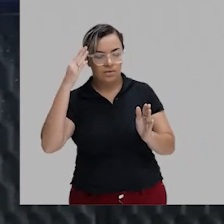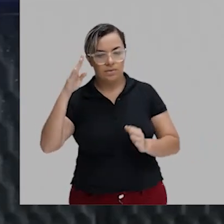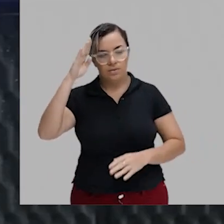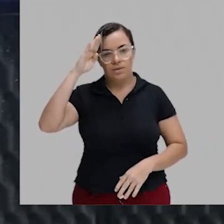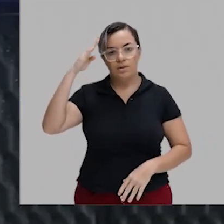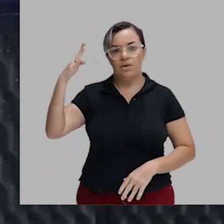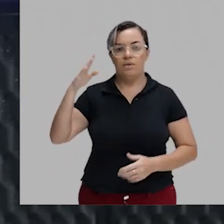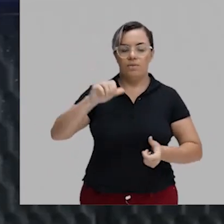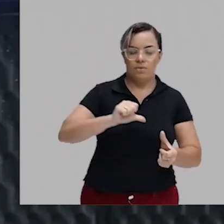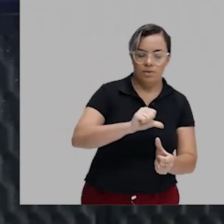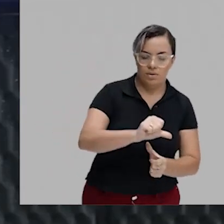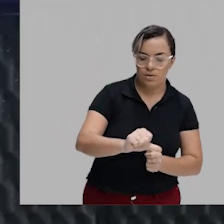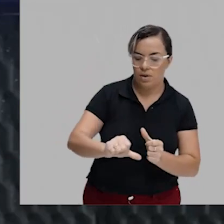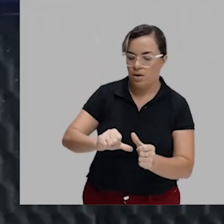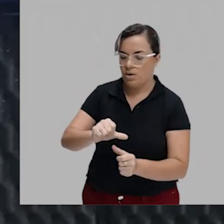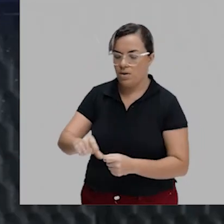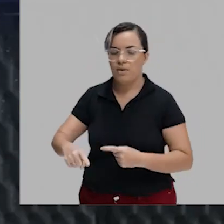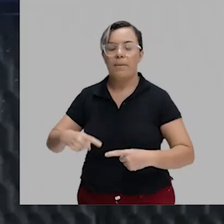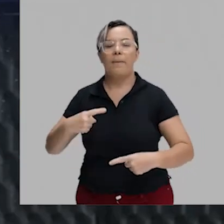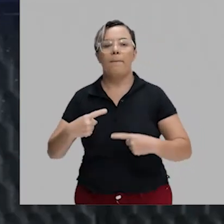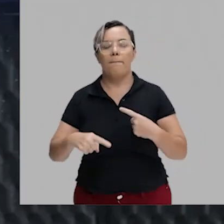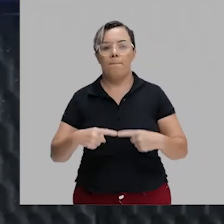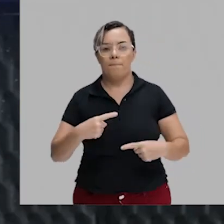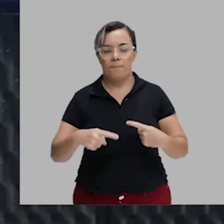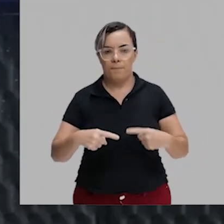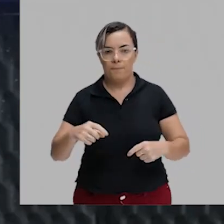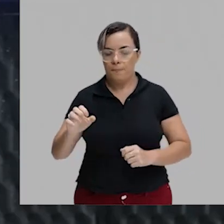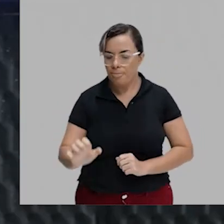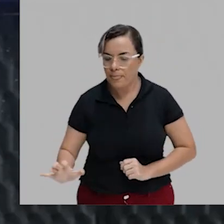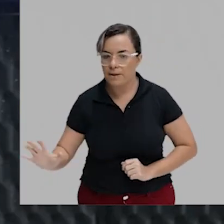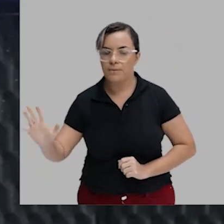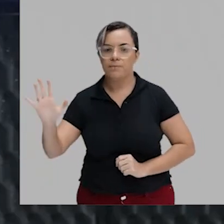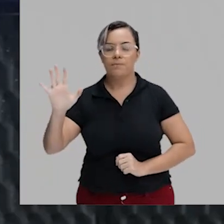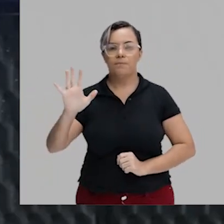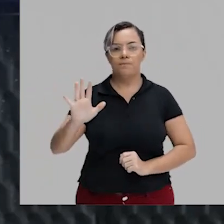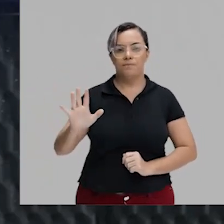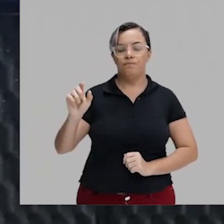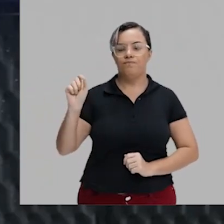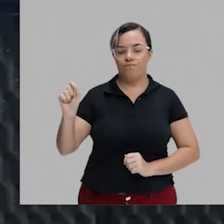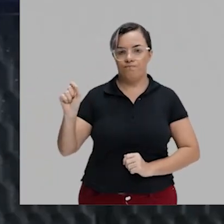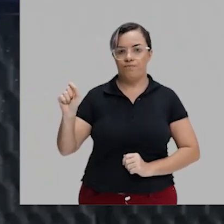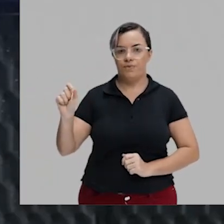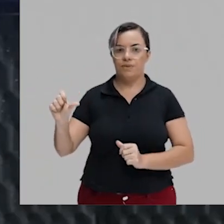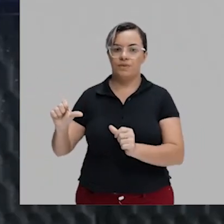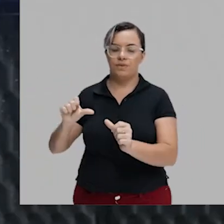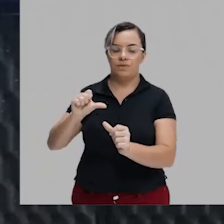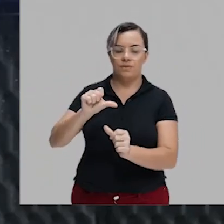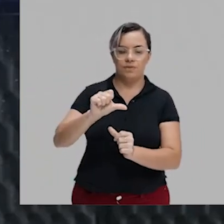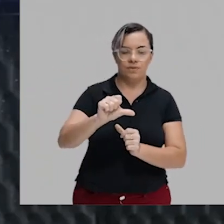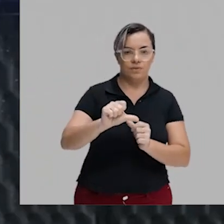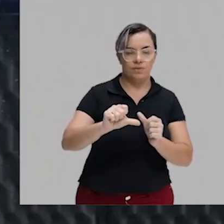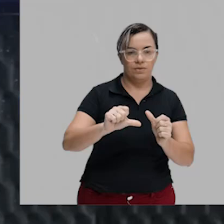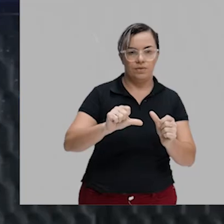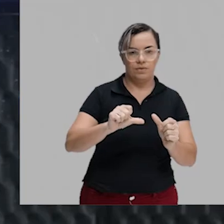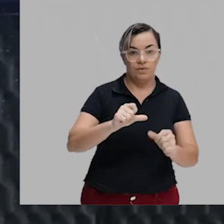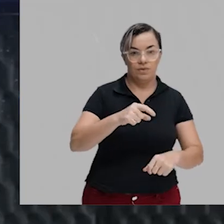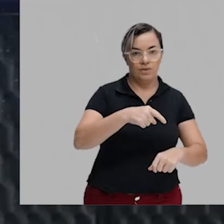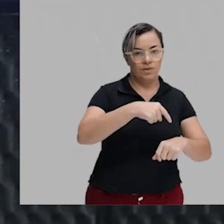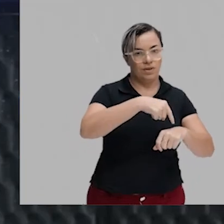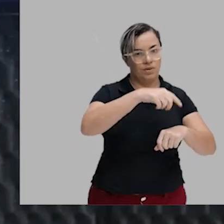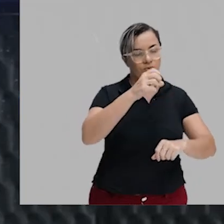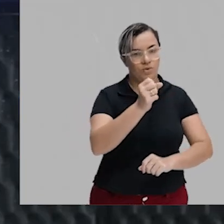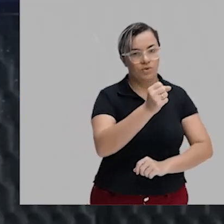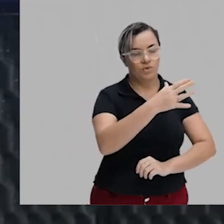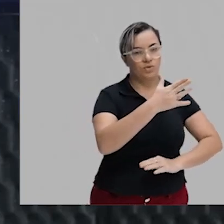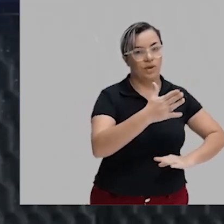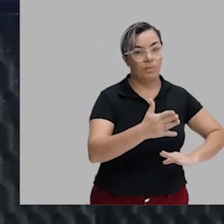principal transformação política que a Europa vai atravessar nos chamados tempos modernos